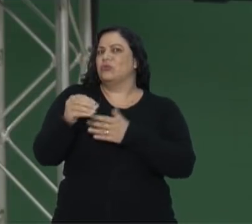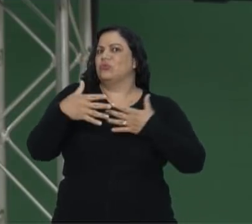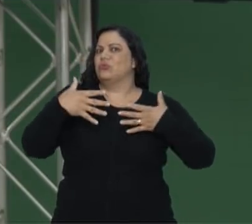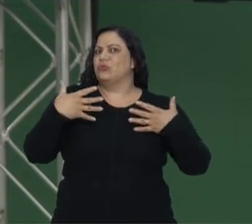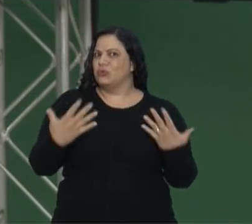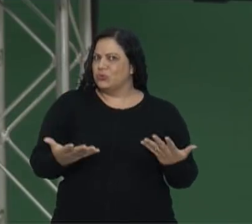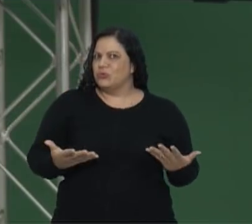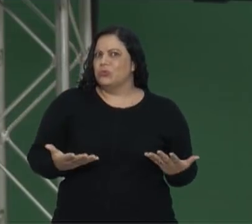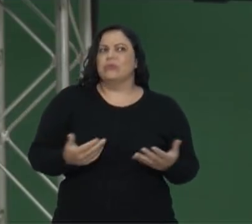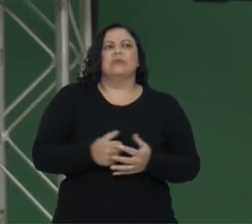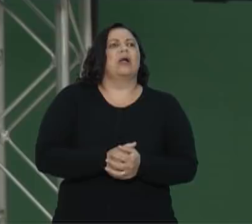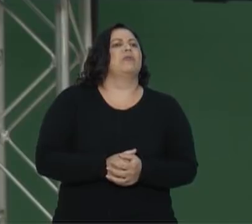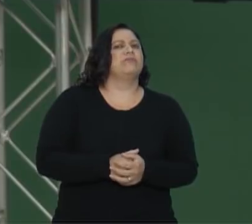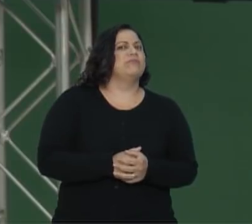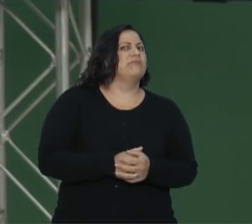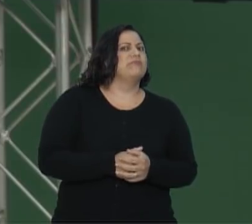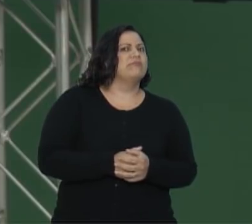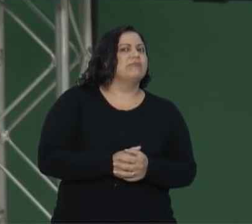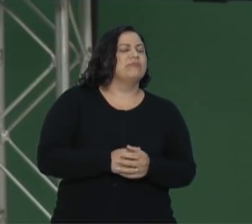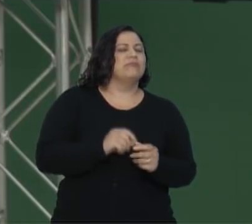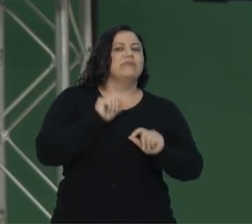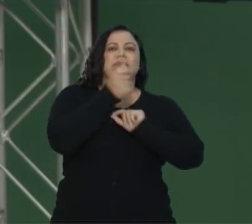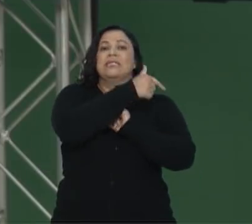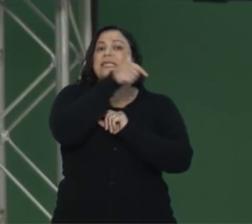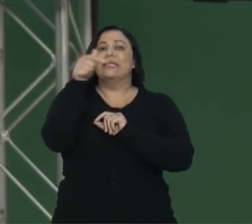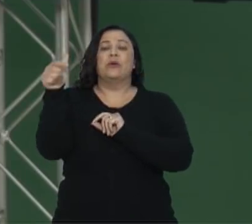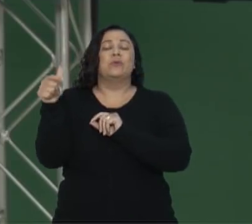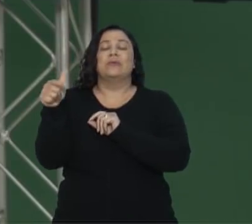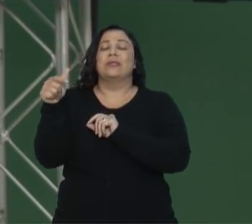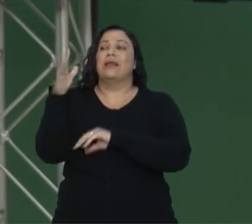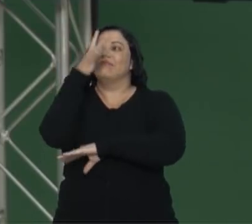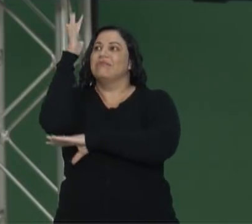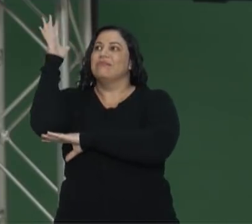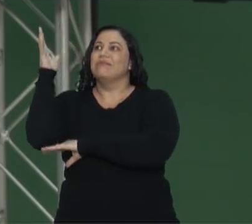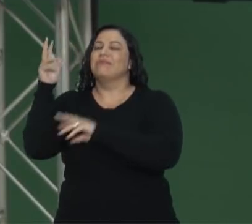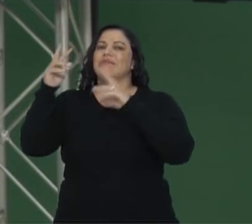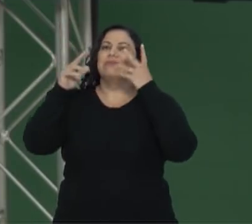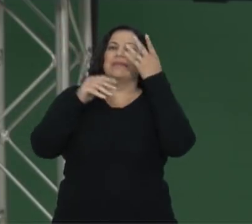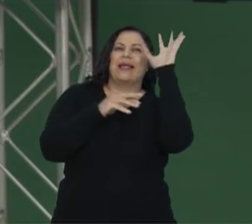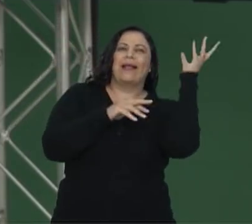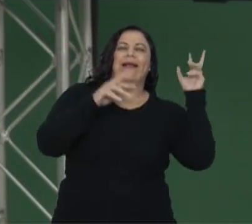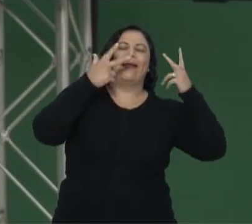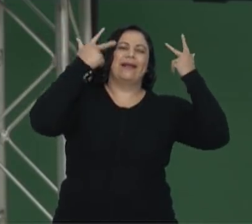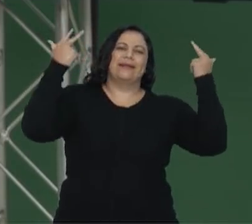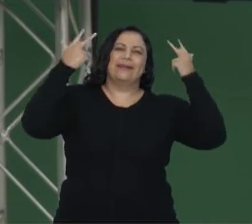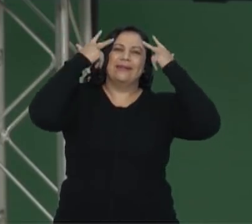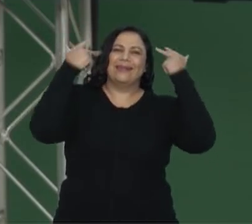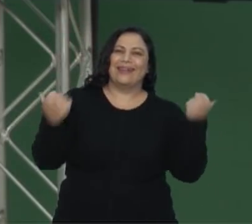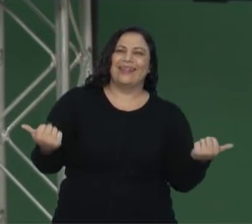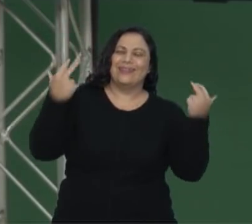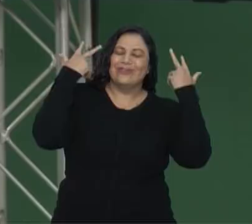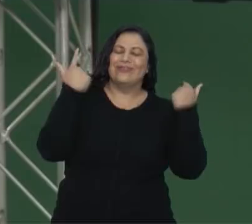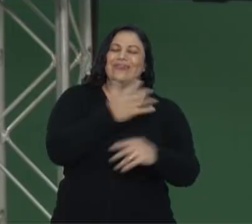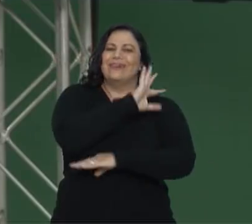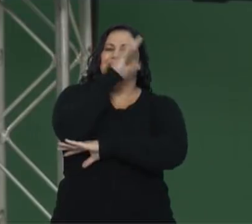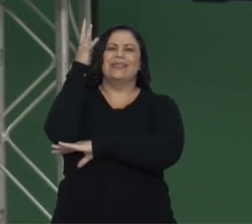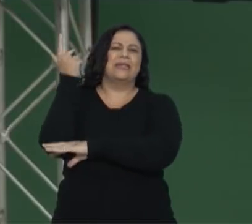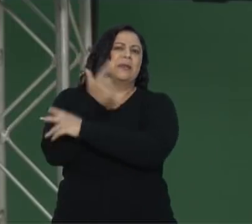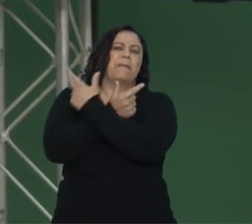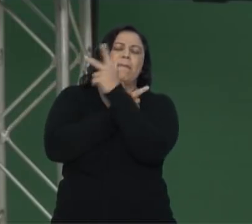não encontro na natureza? Bom, resposta correta, letra C. Lixeiras de plástico, porque o